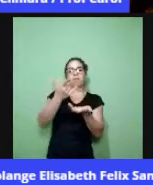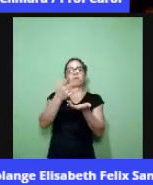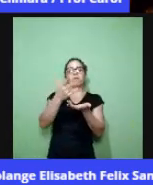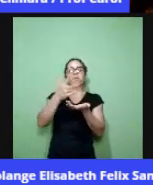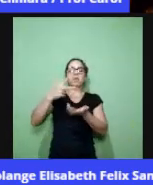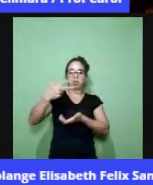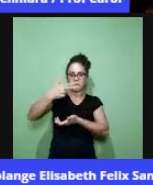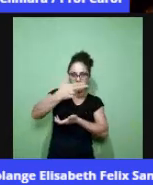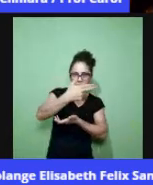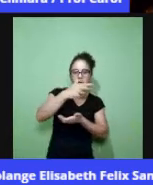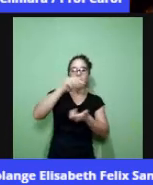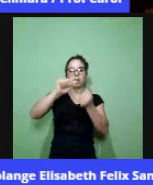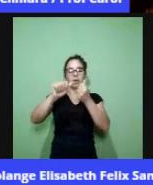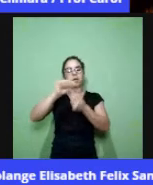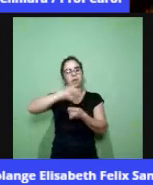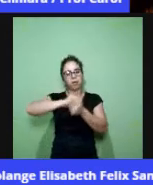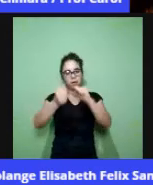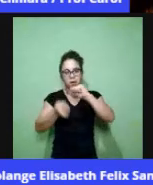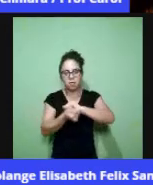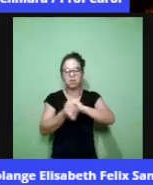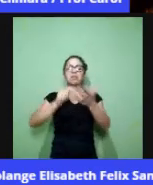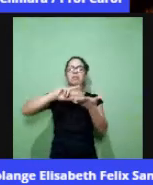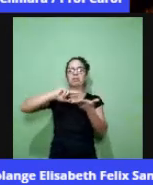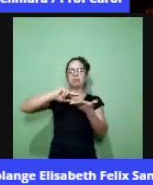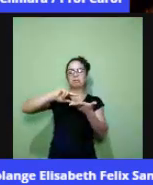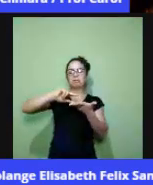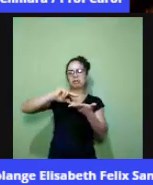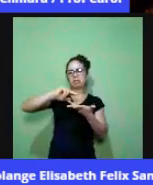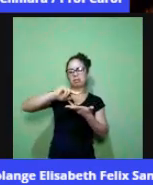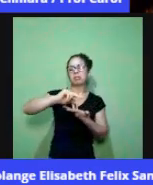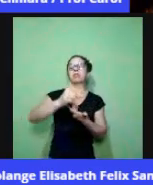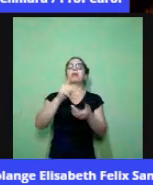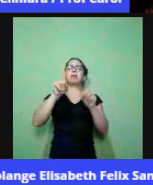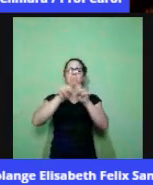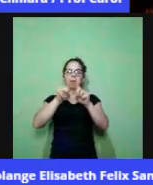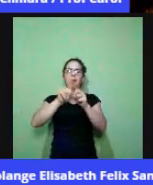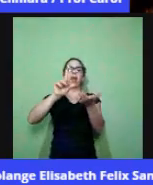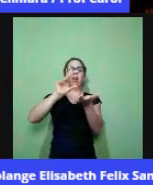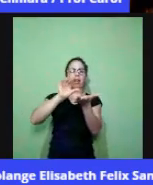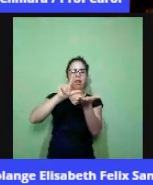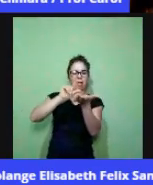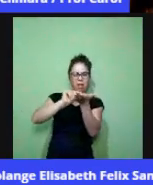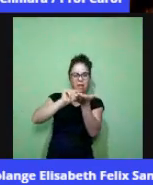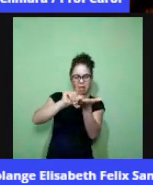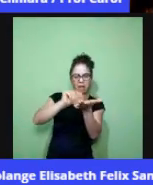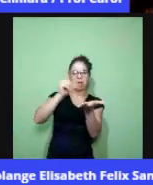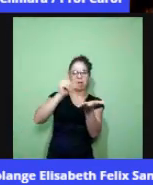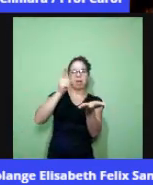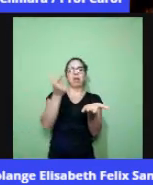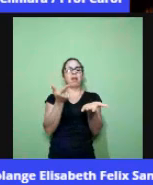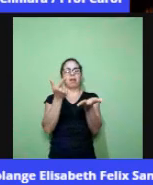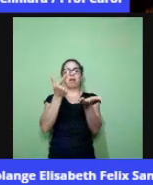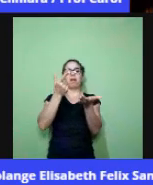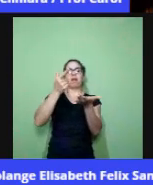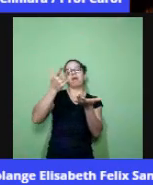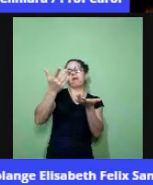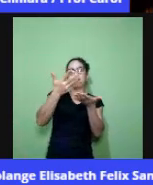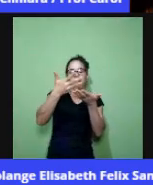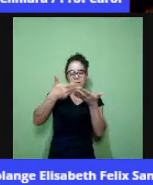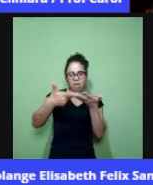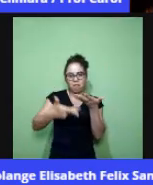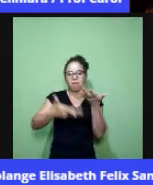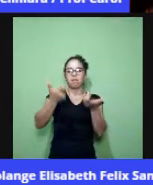materiais engrossados, imantados, com velcro, texturizado, vazados, em